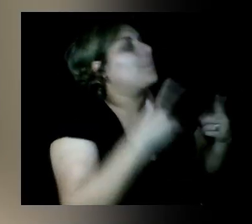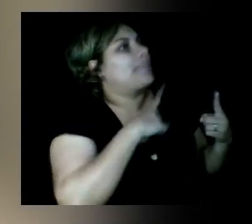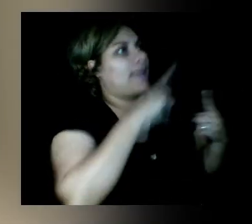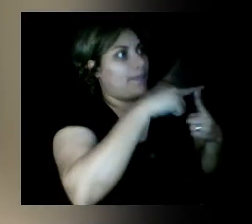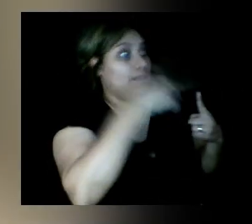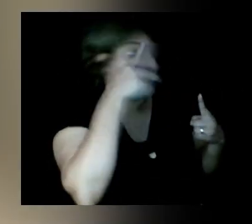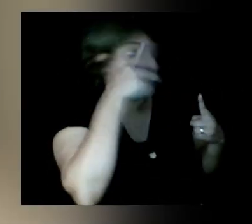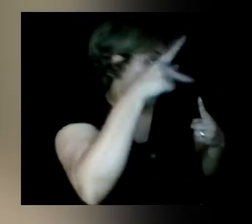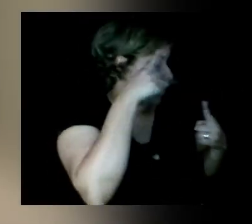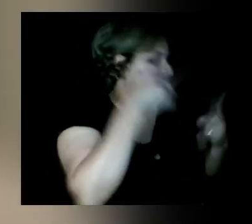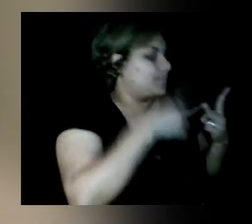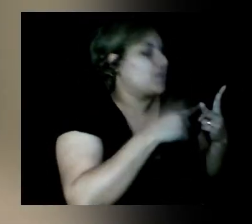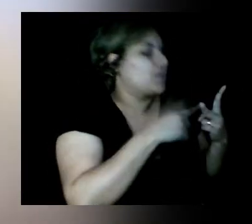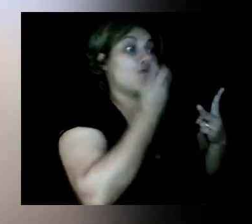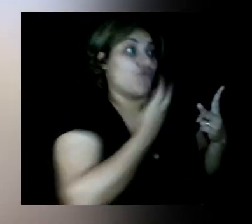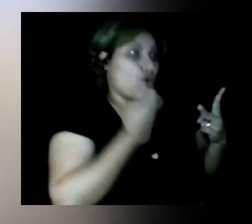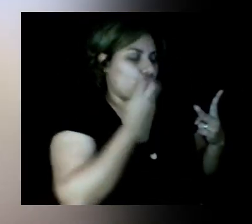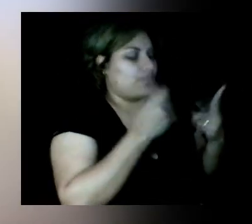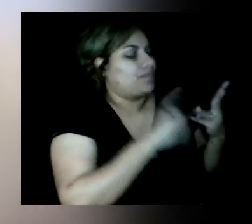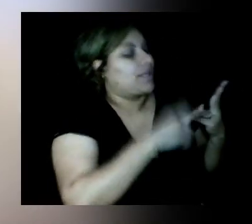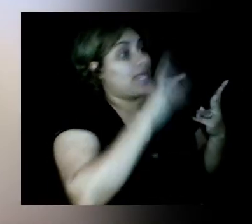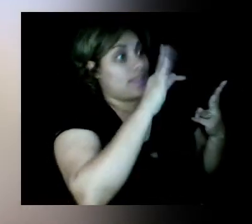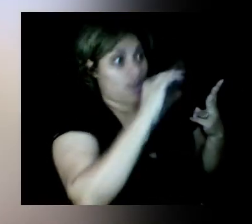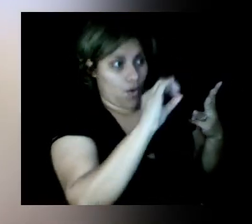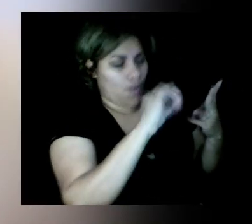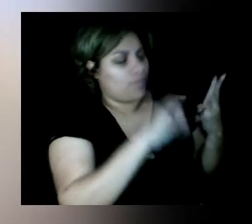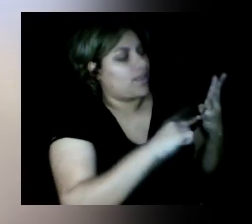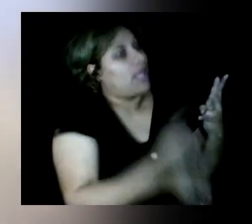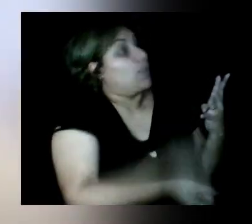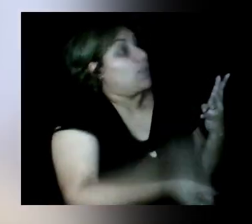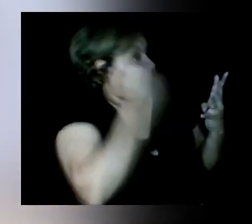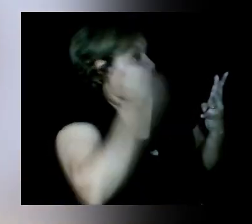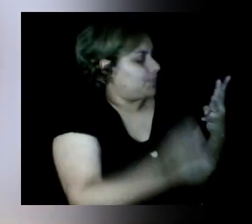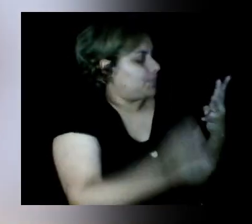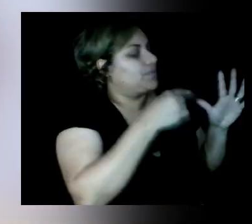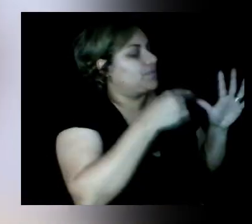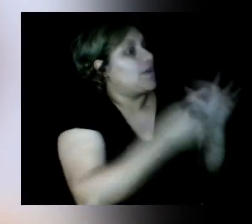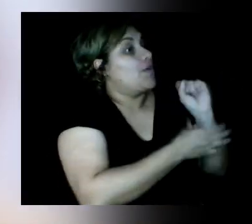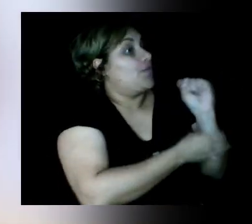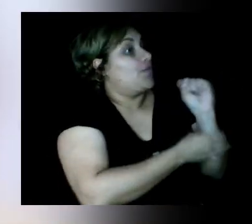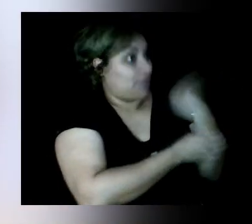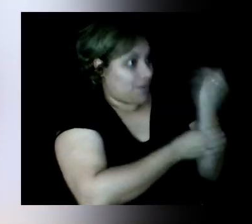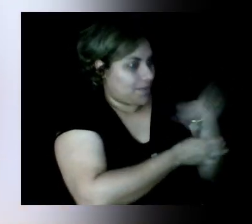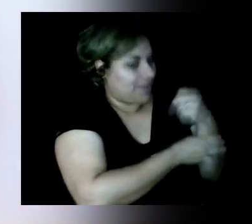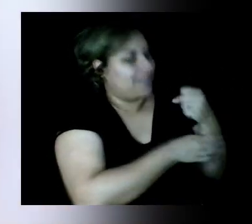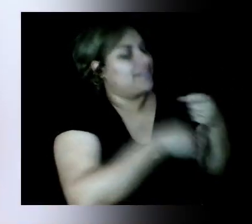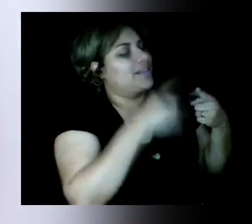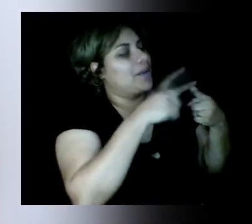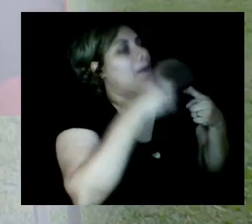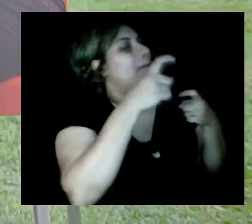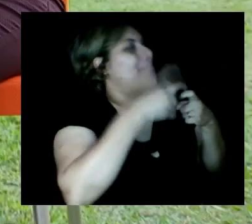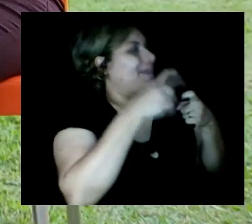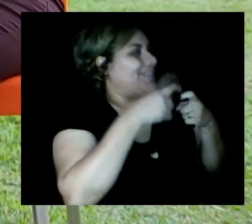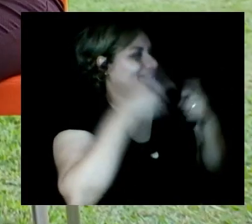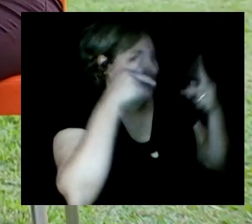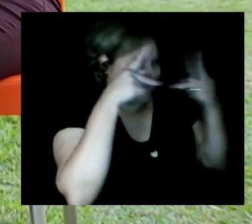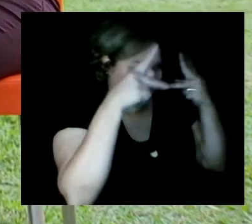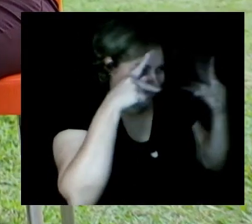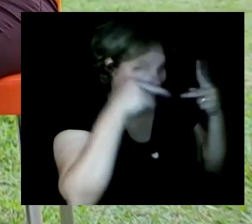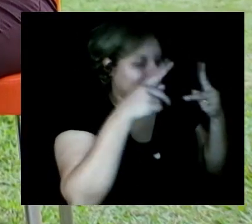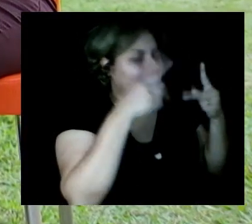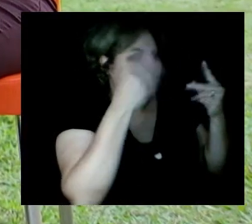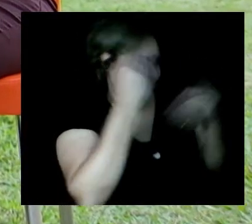terapeuta ocupacional, educador físico, fisioterapeuta, médico psiquiatra, enfermeiro,